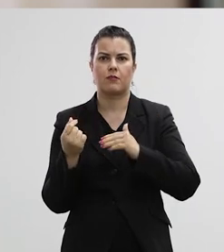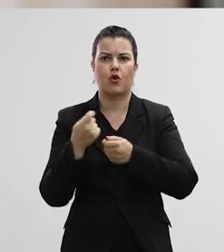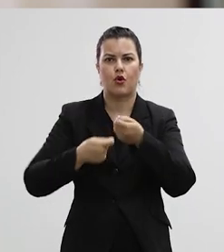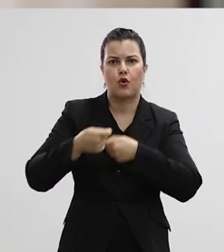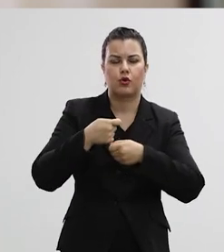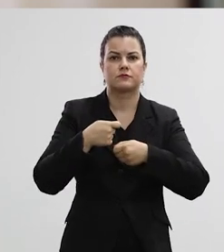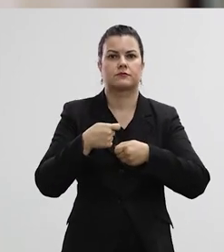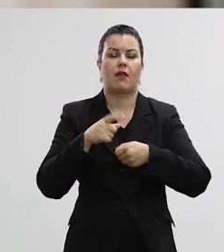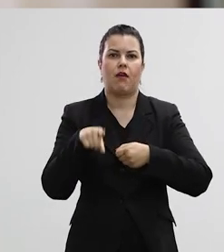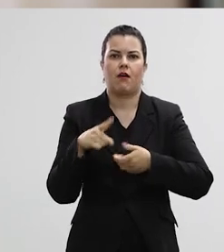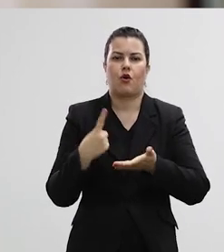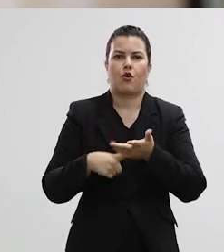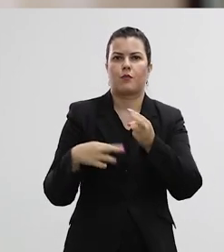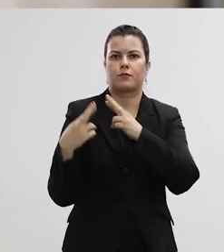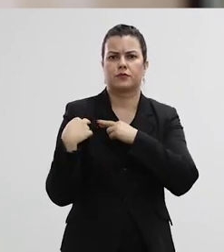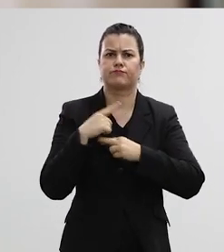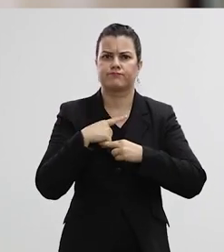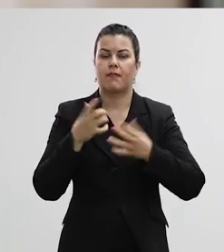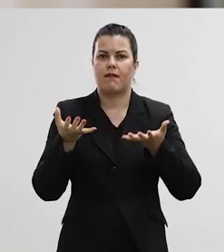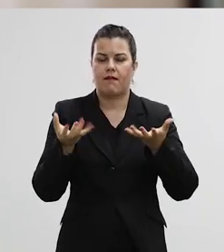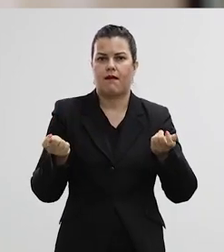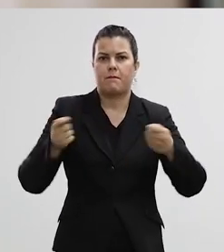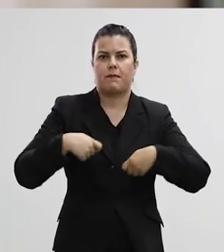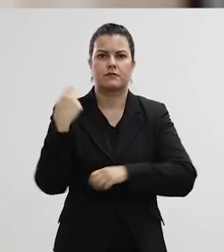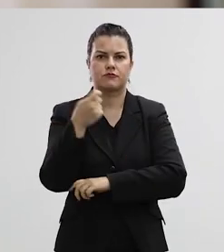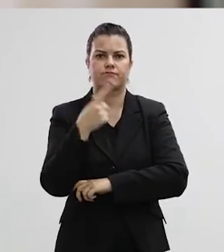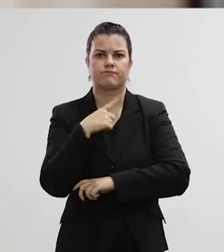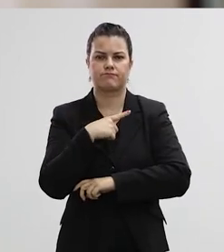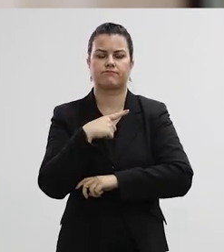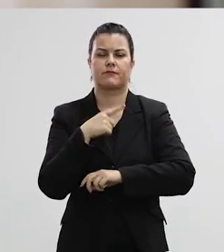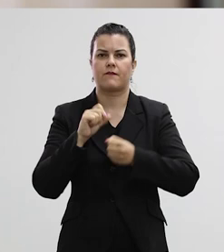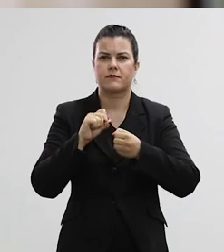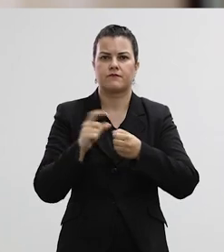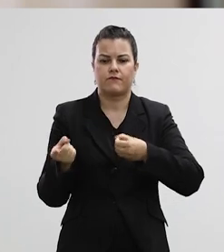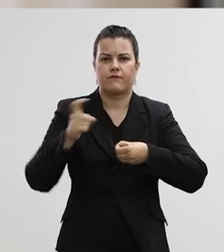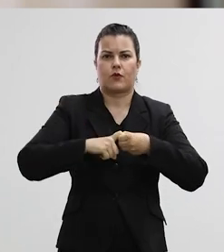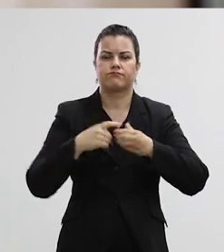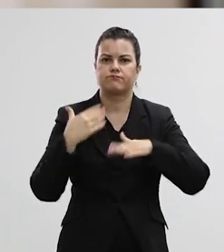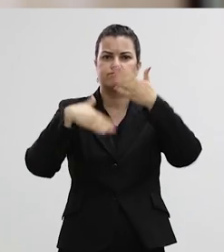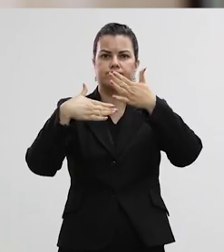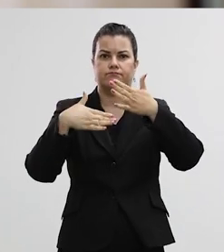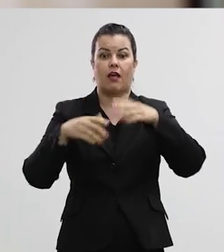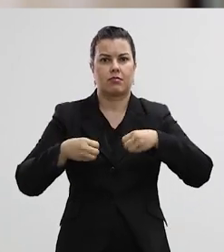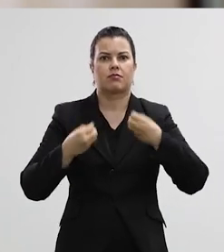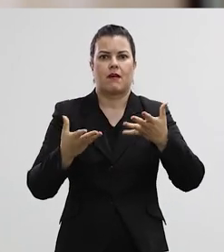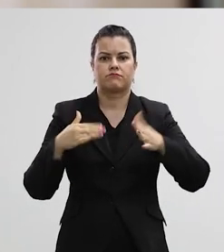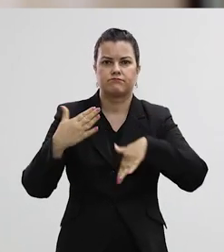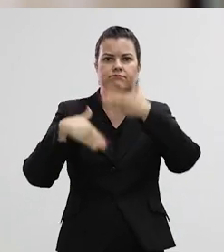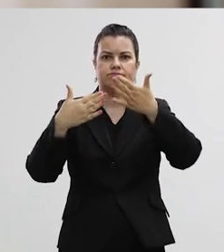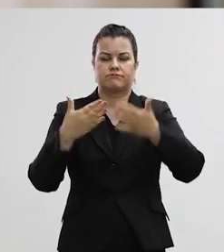compromissos e retomar a capacidade de investimento do Rio Grande do Sul e nós avançamos muito gerando desenvolvimento e